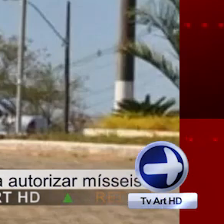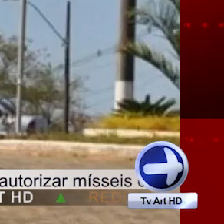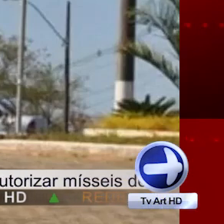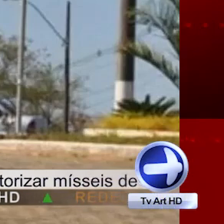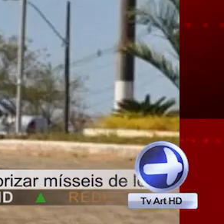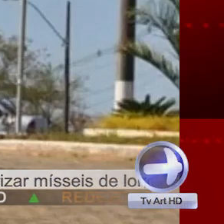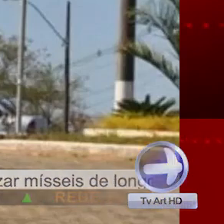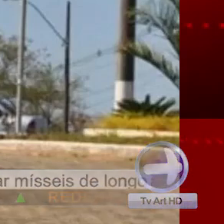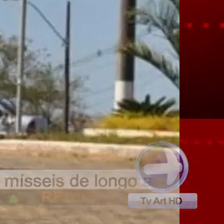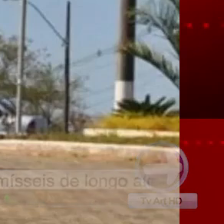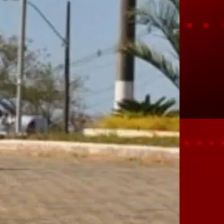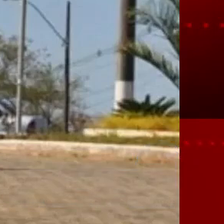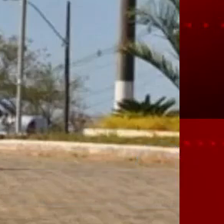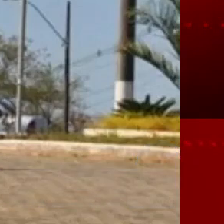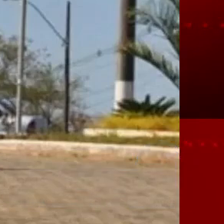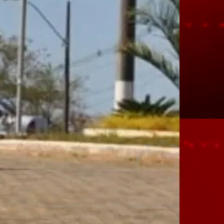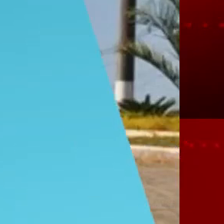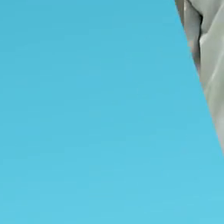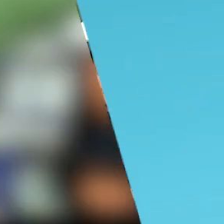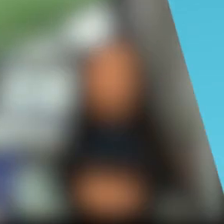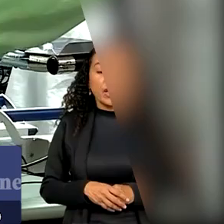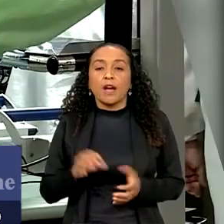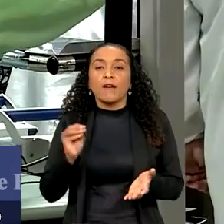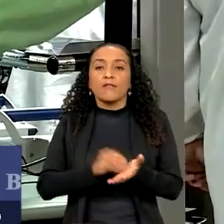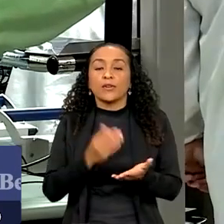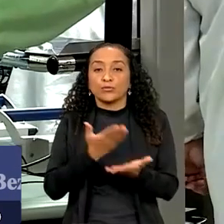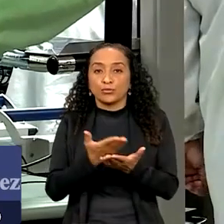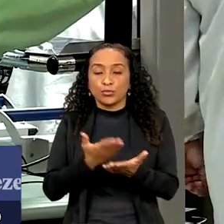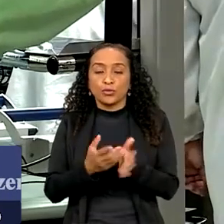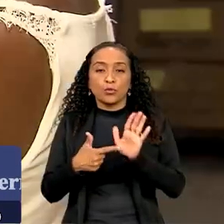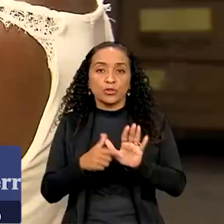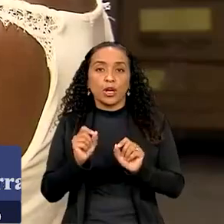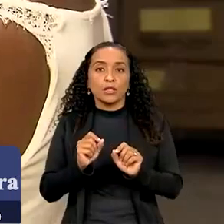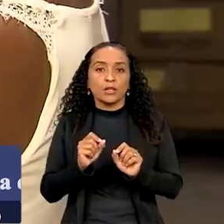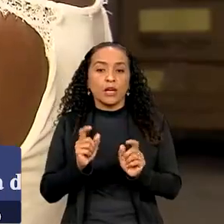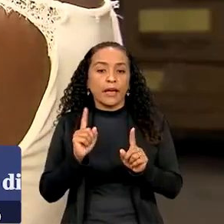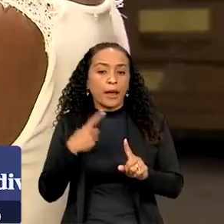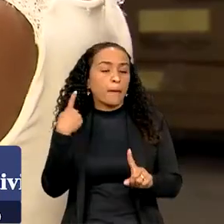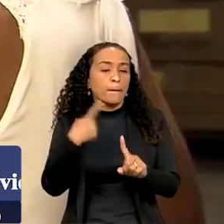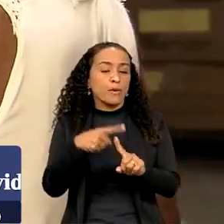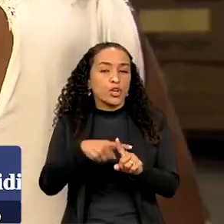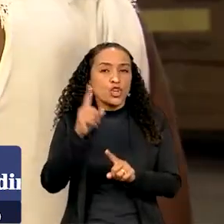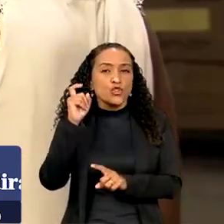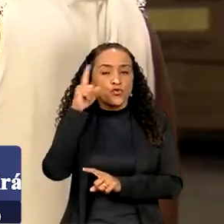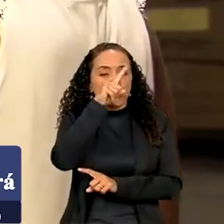de crédito ou boleto bancário. Trazendo agora um giro de notícias